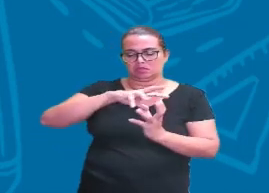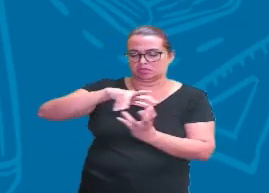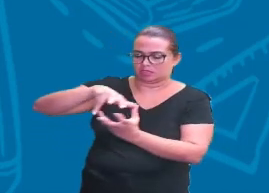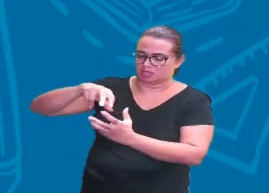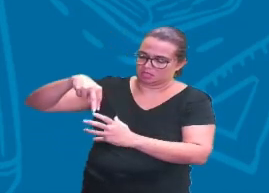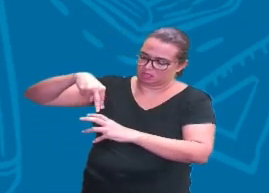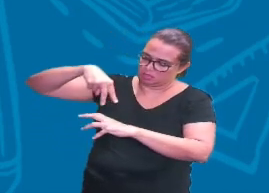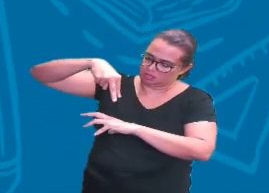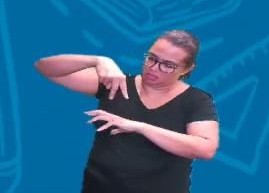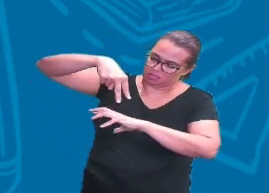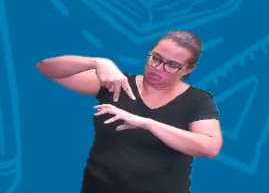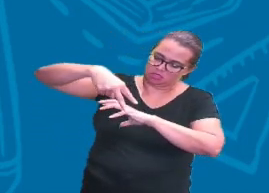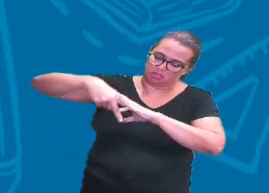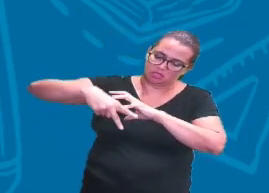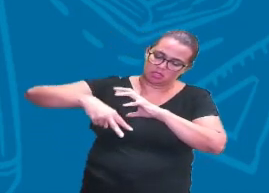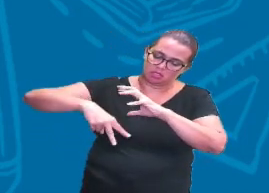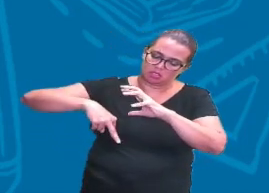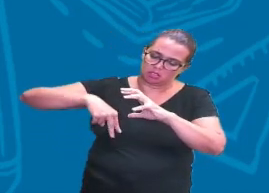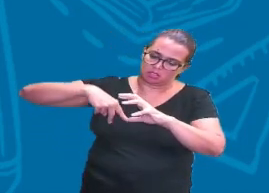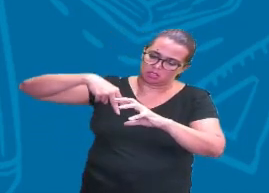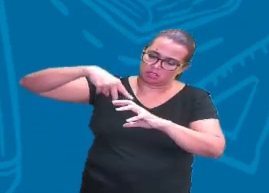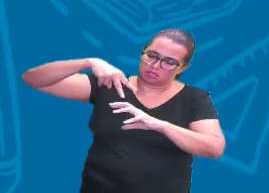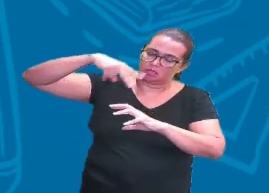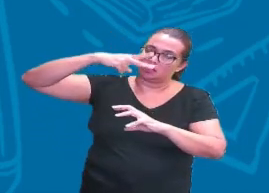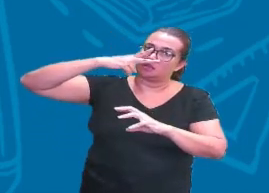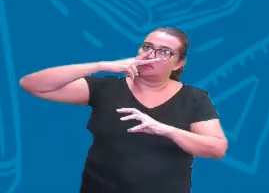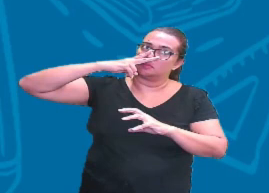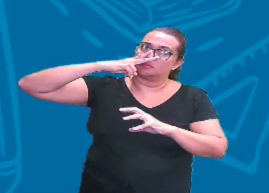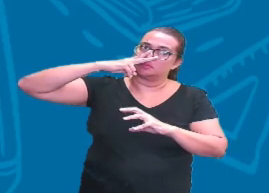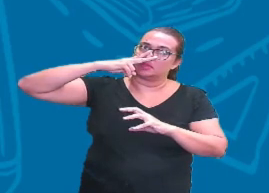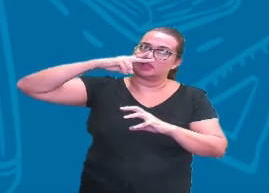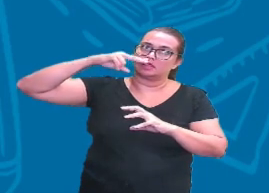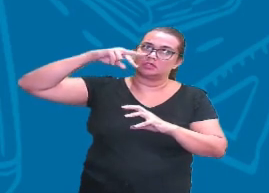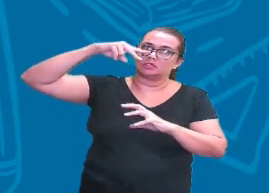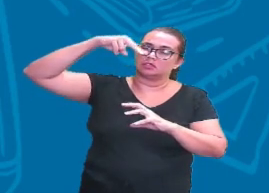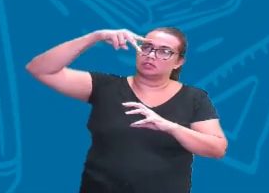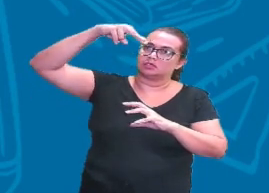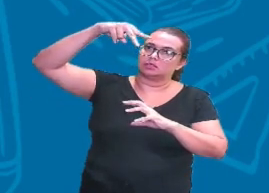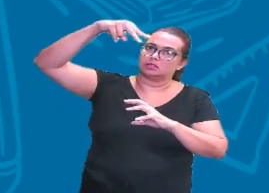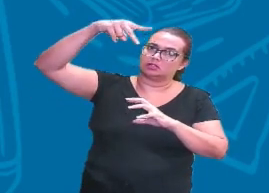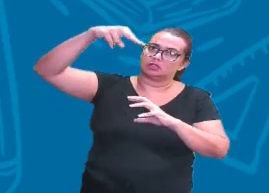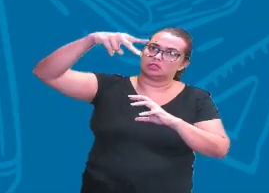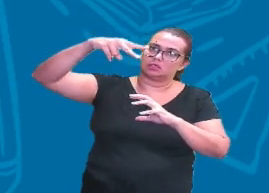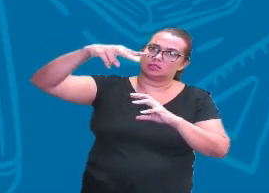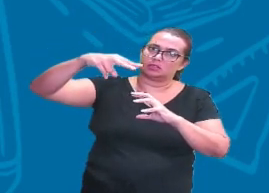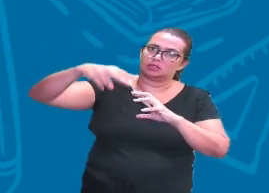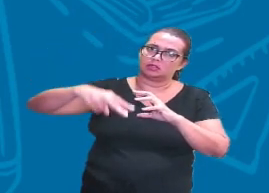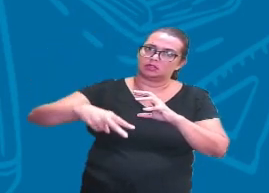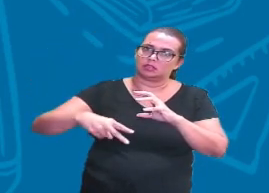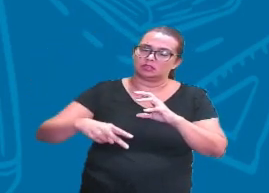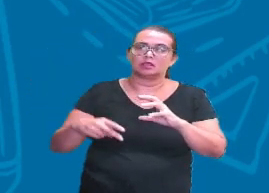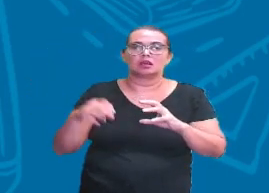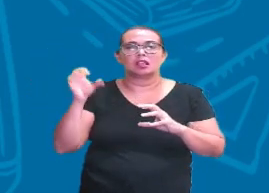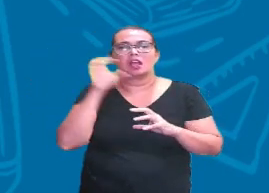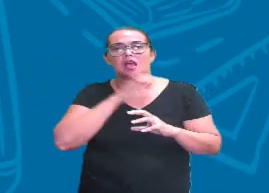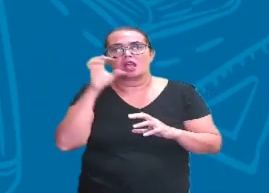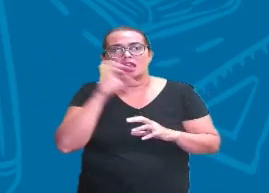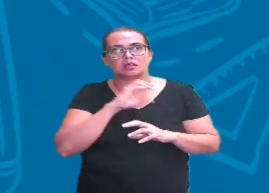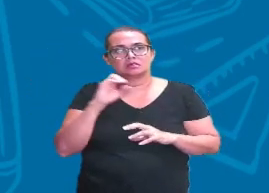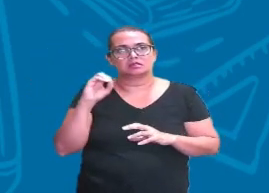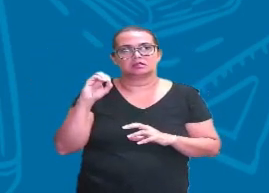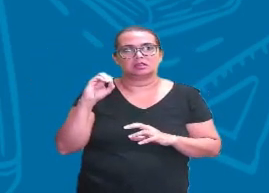tá? Seria uma sensação de queda livre, você estaria com uma velocidade constante, uma sensação de velocidade zero.